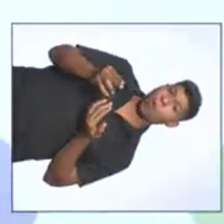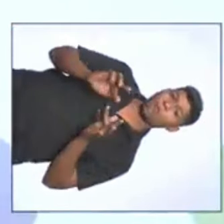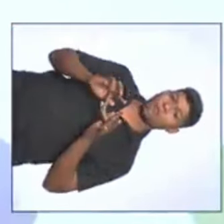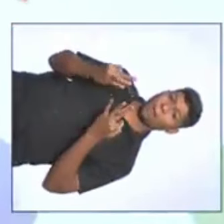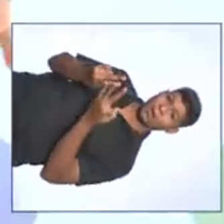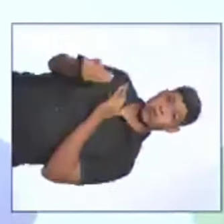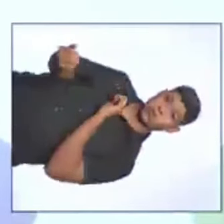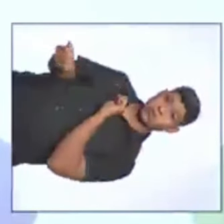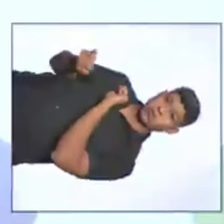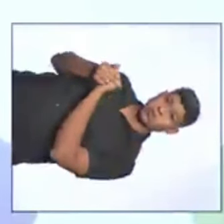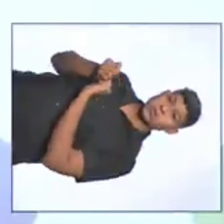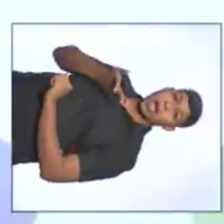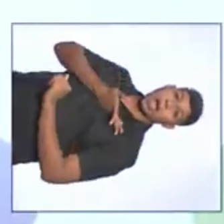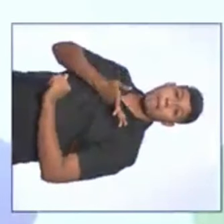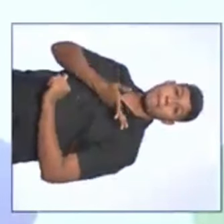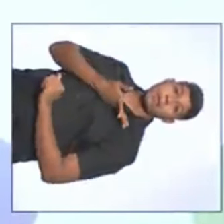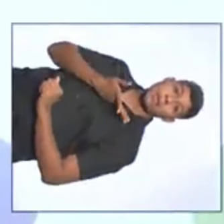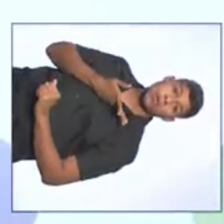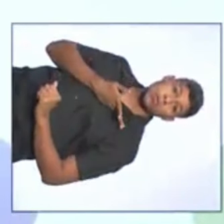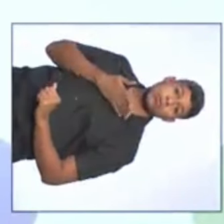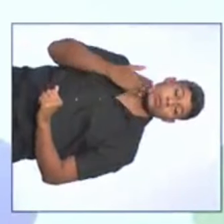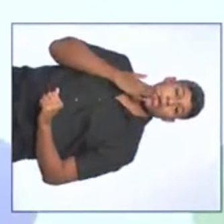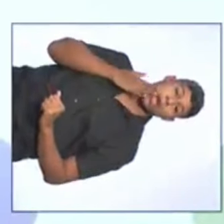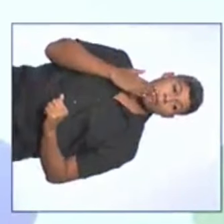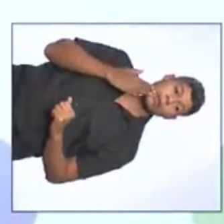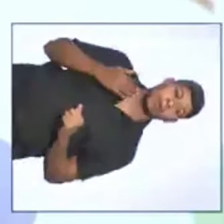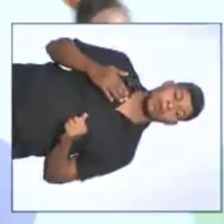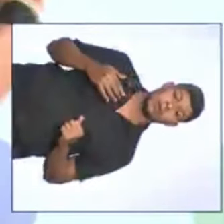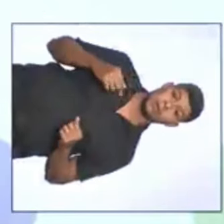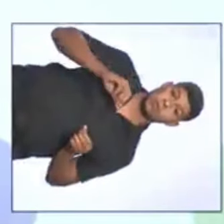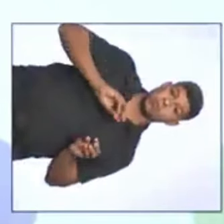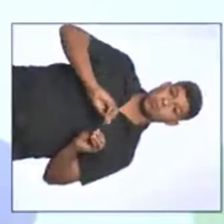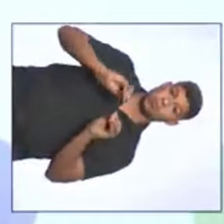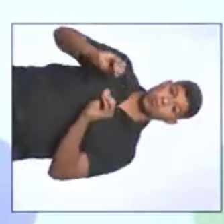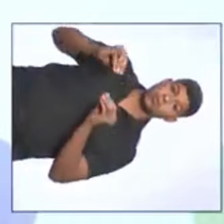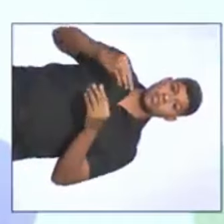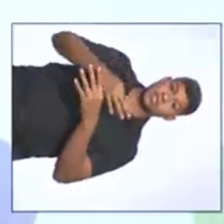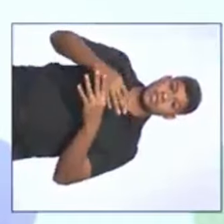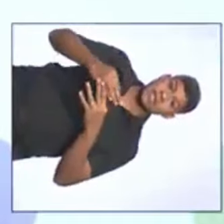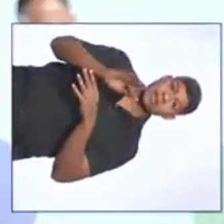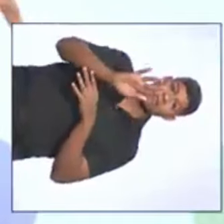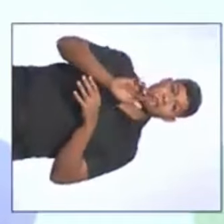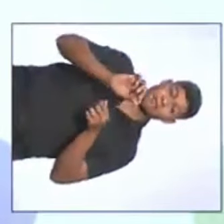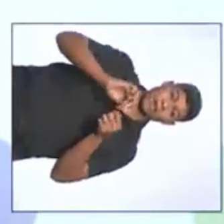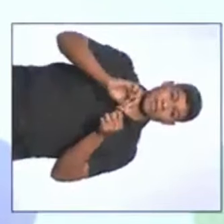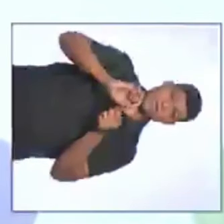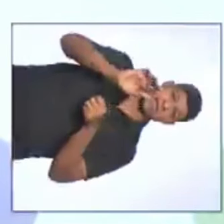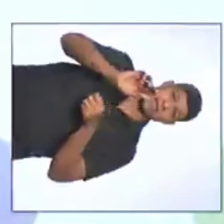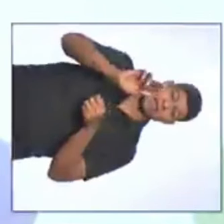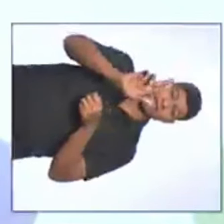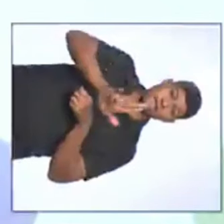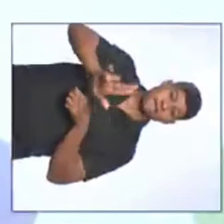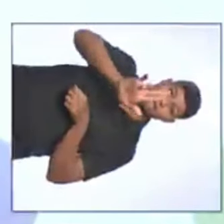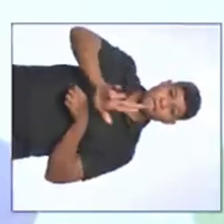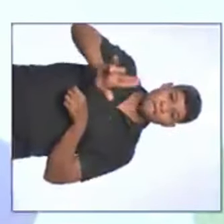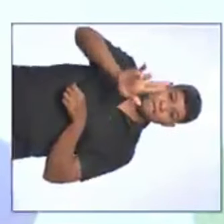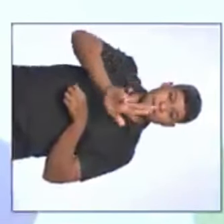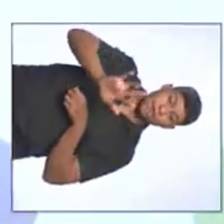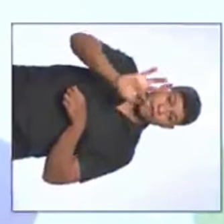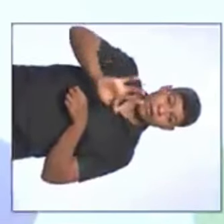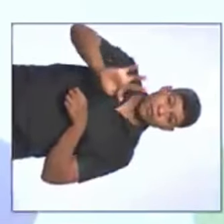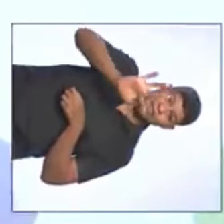próximos, podem ser amigos, né? Às vezes quando a gente, por exemplo, muda de cidade, vai fazer faculdade ou trabalhar em outro lugar, às vezes nossos próprios